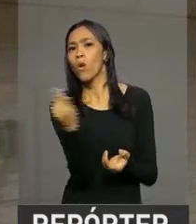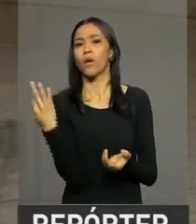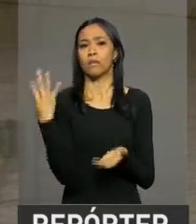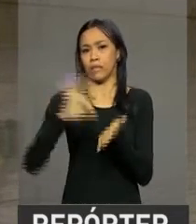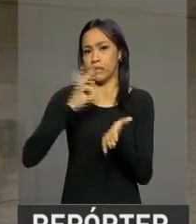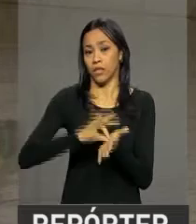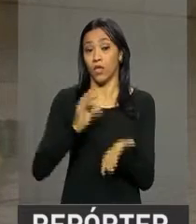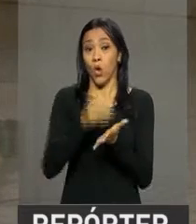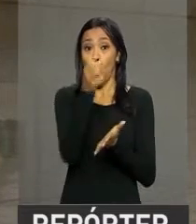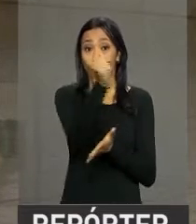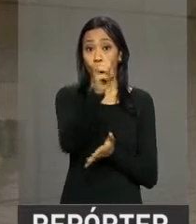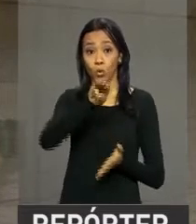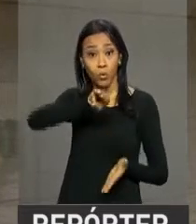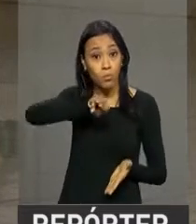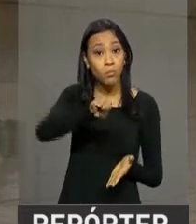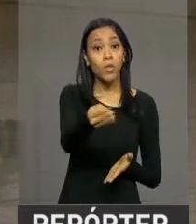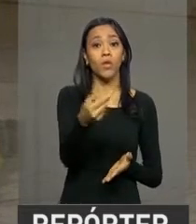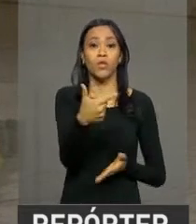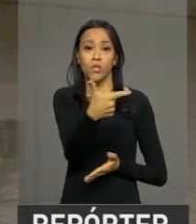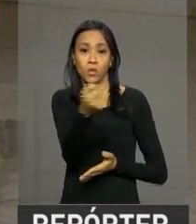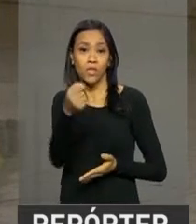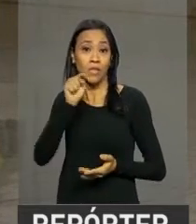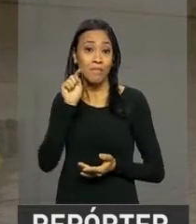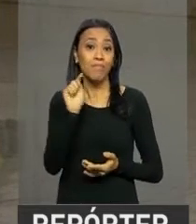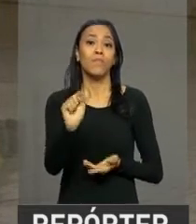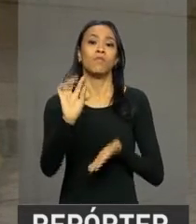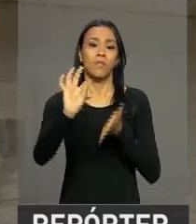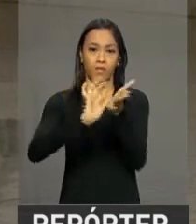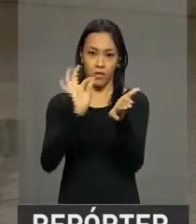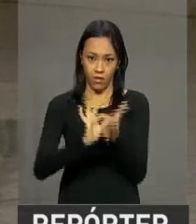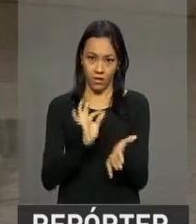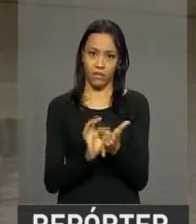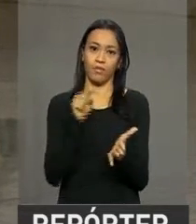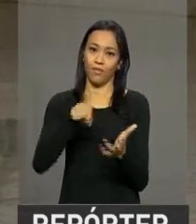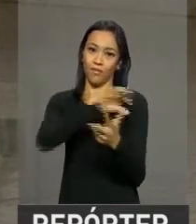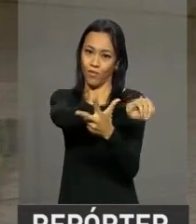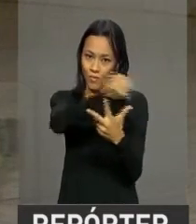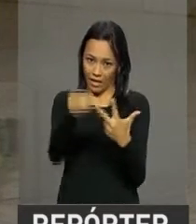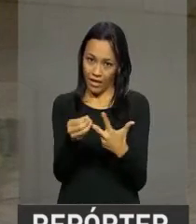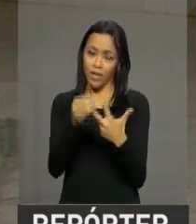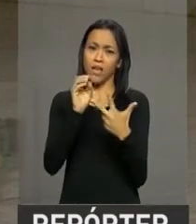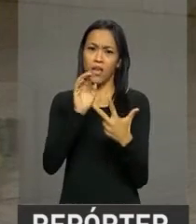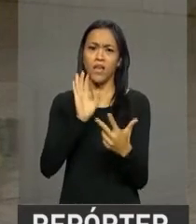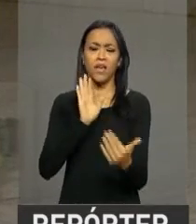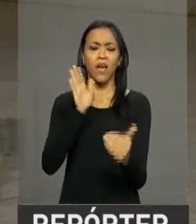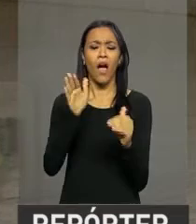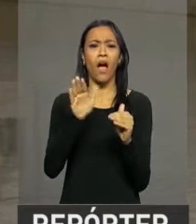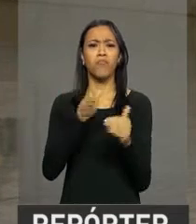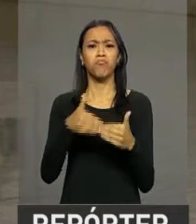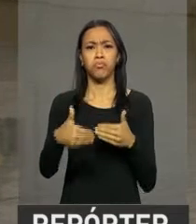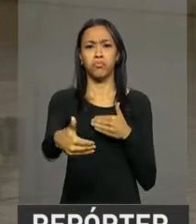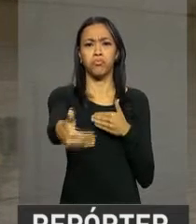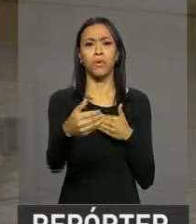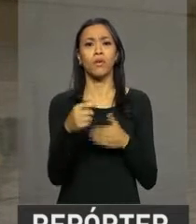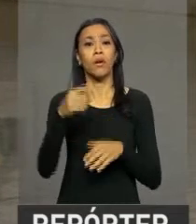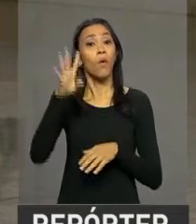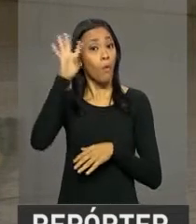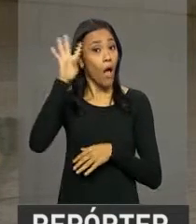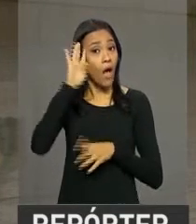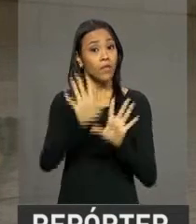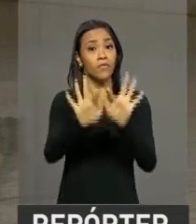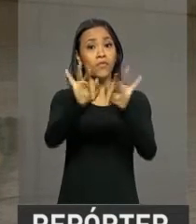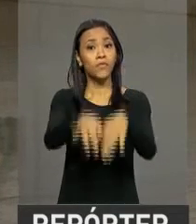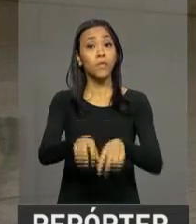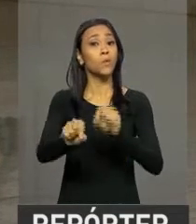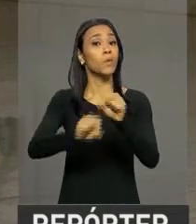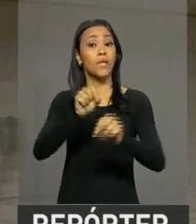200 mil inscritos no enem e termina nesta quarta feira dia 25 o prazo que os inscritos têm para